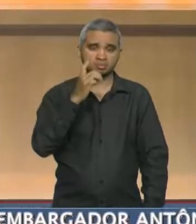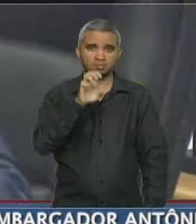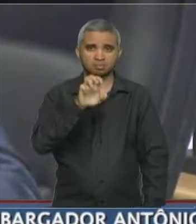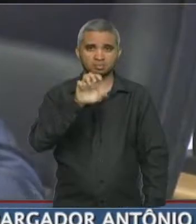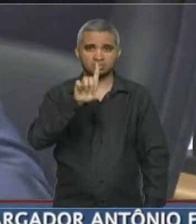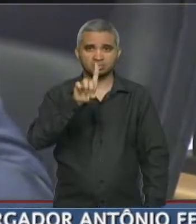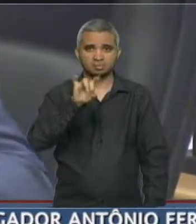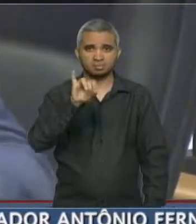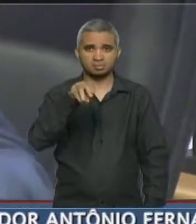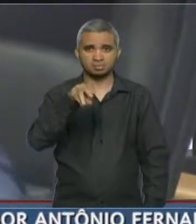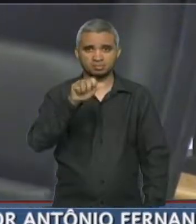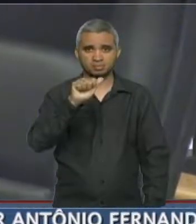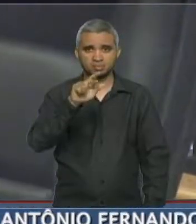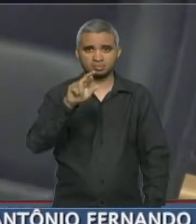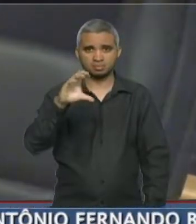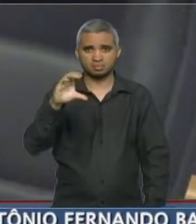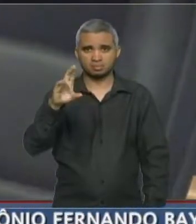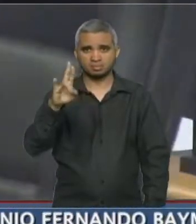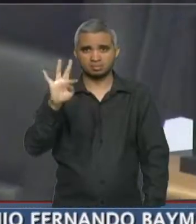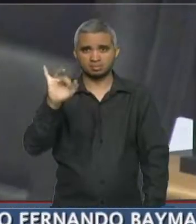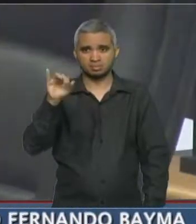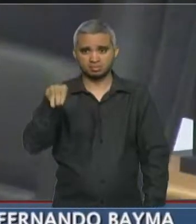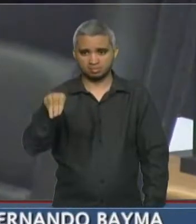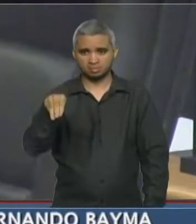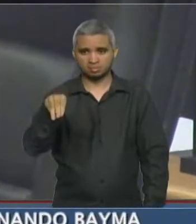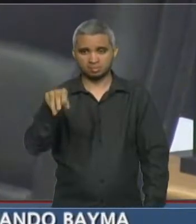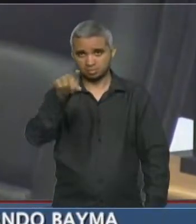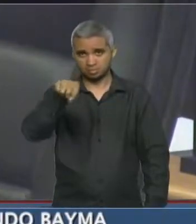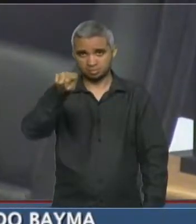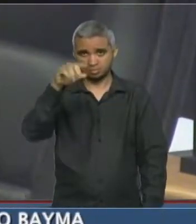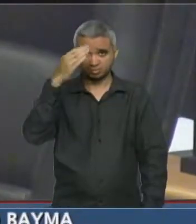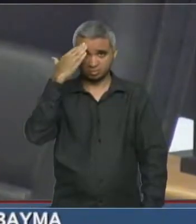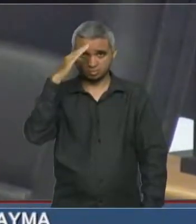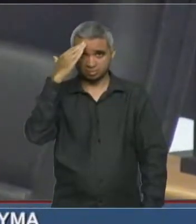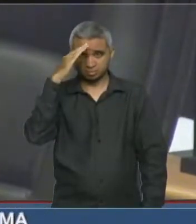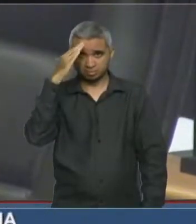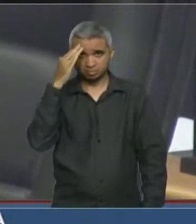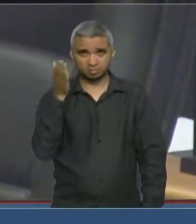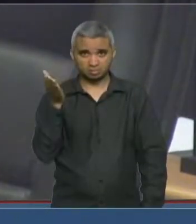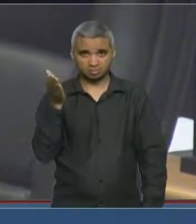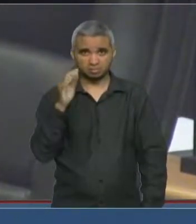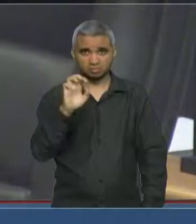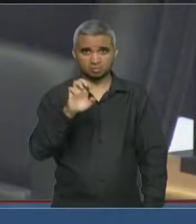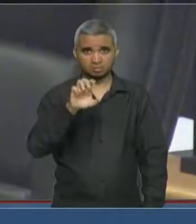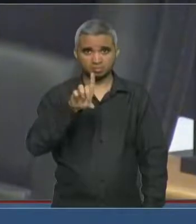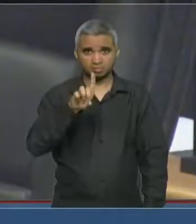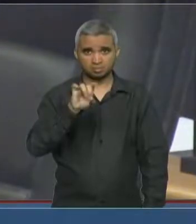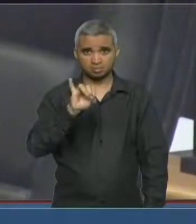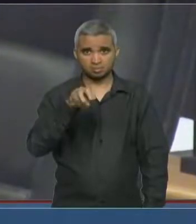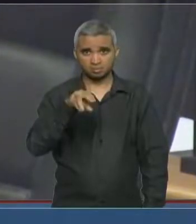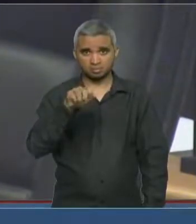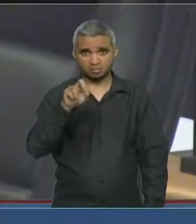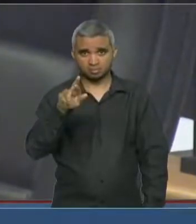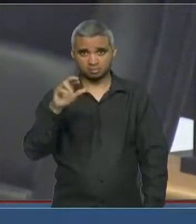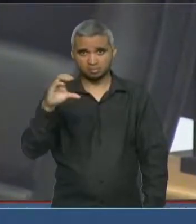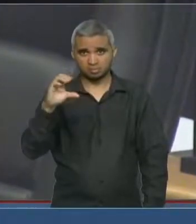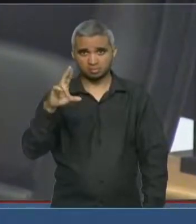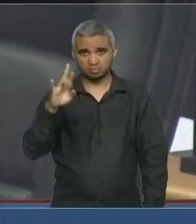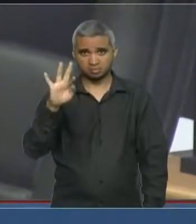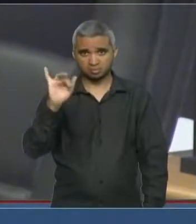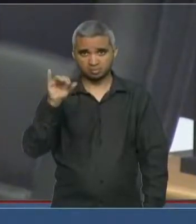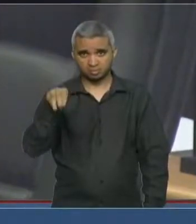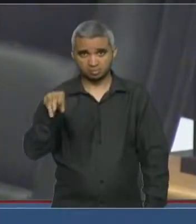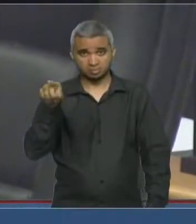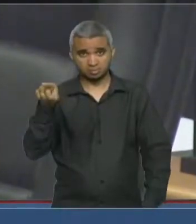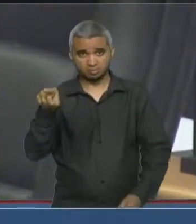todos compreendam, foi o então deputado Edmar Cutrim que propôs a